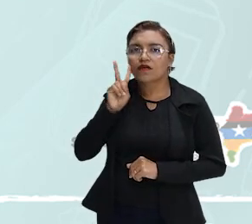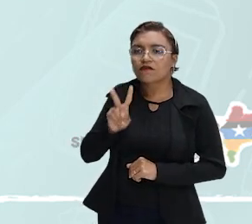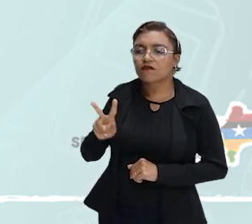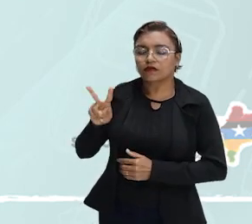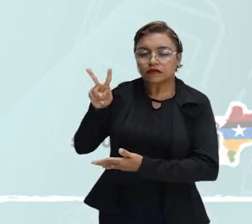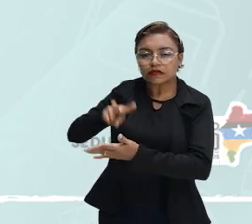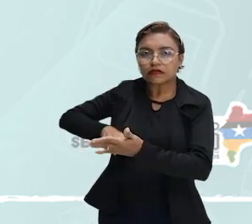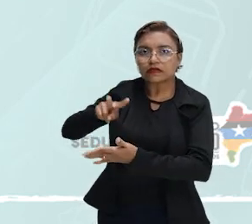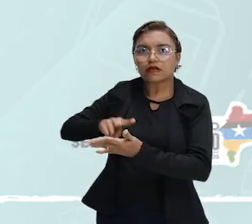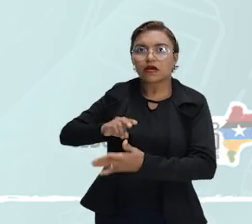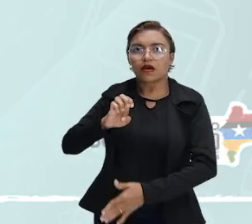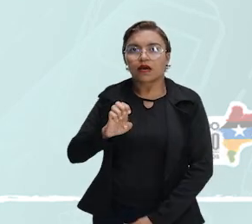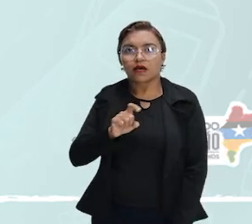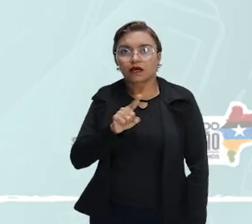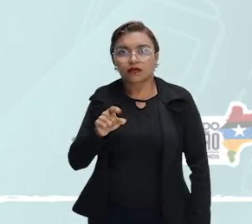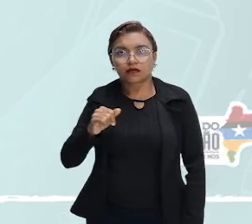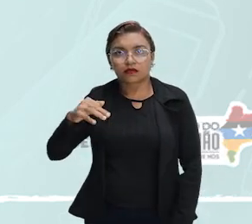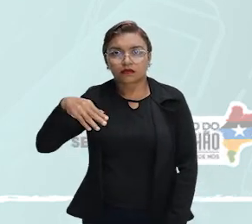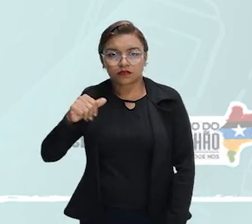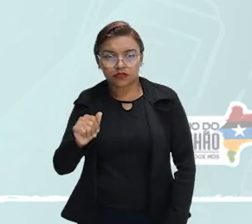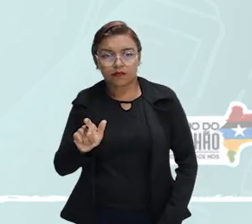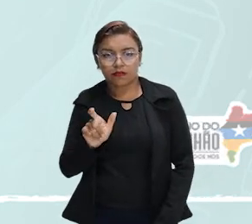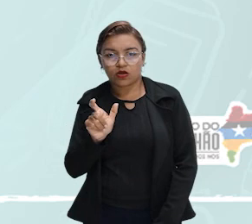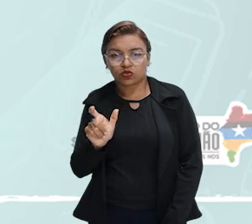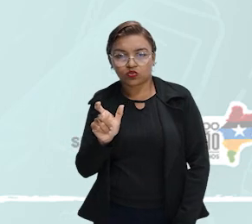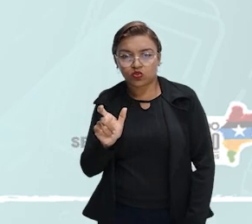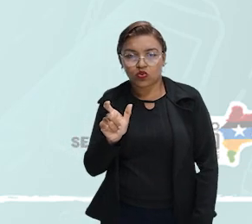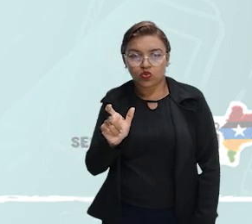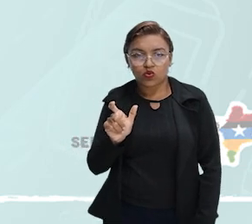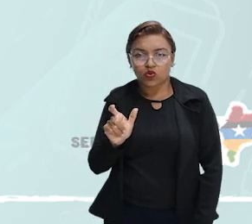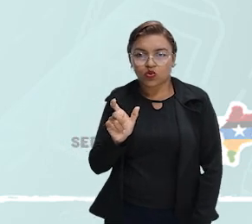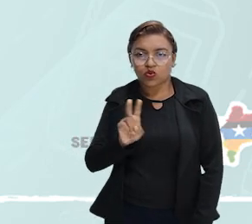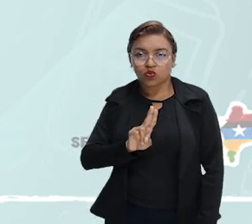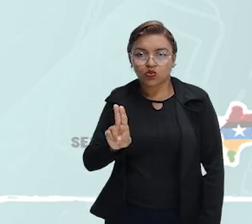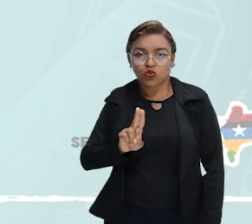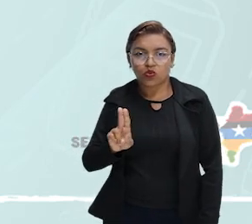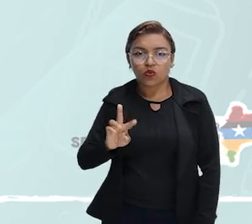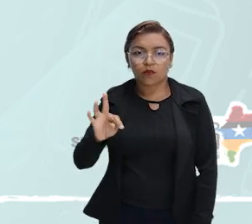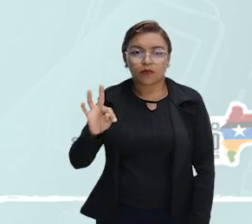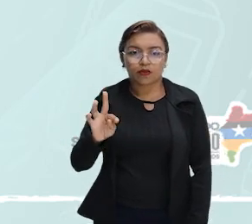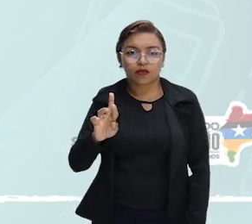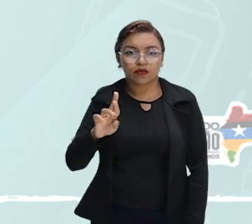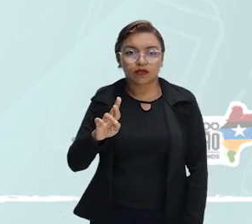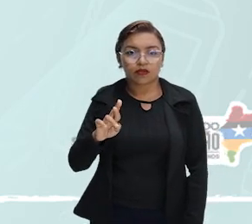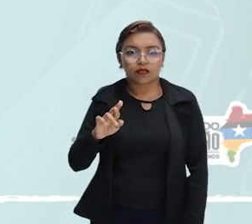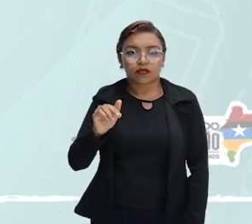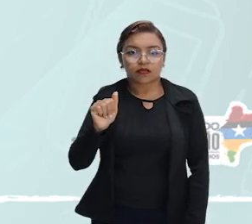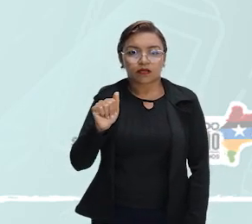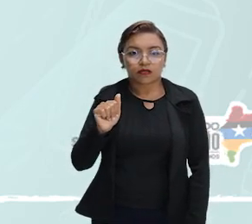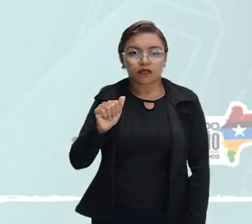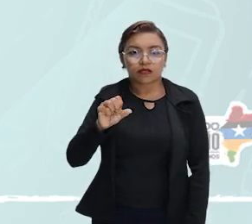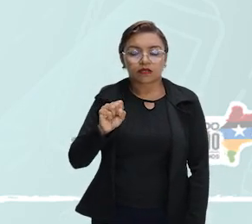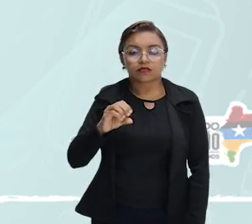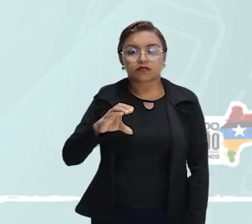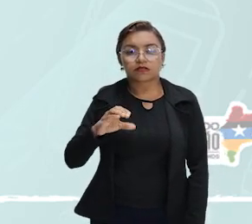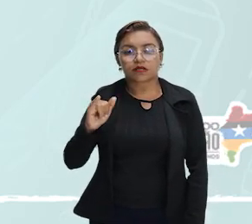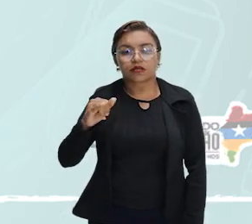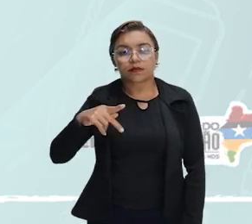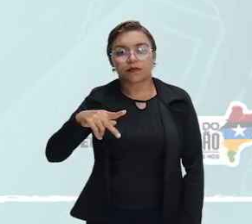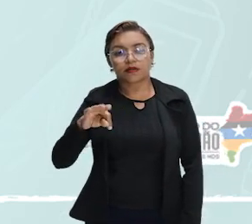uma enzima chamada transcriptase reversa. Essa transcriptase reversa ela vai promover o que a gente chama